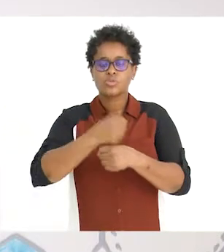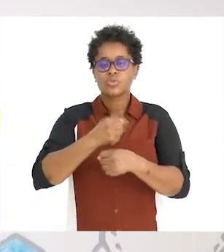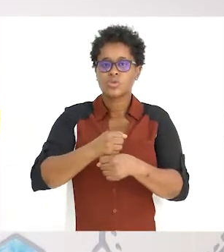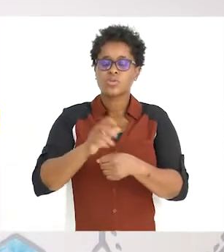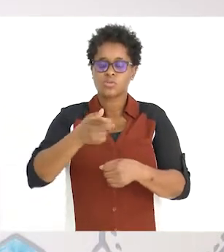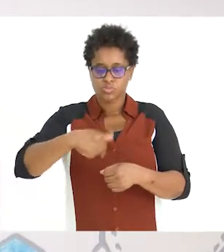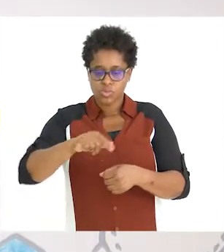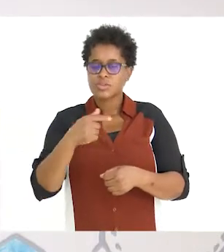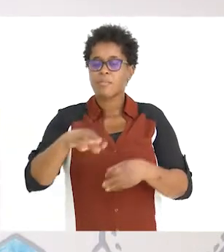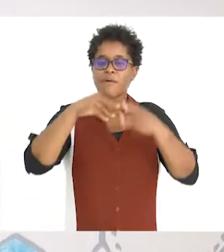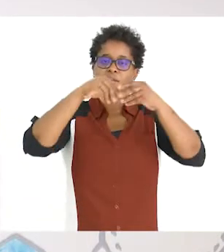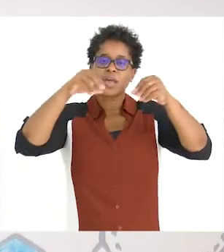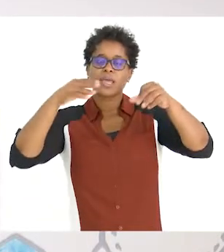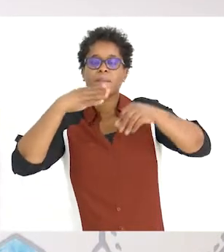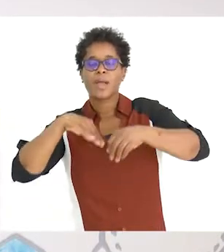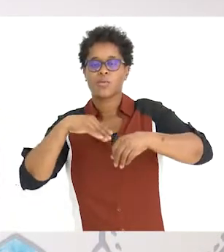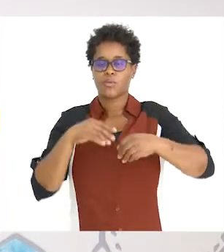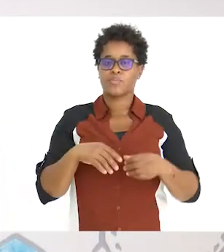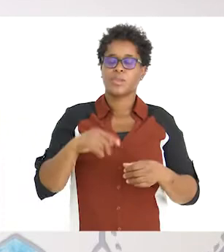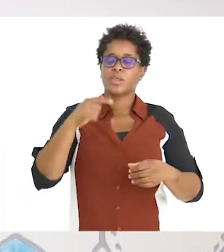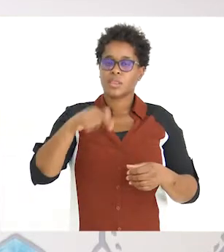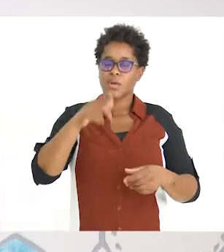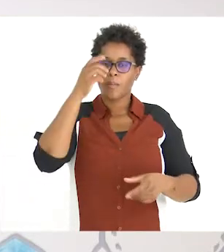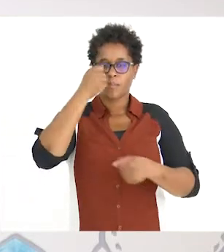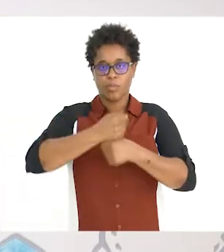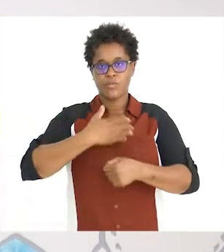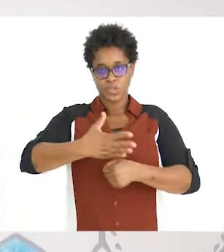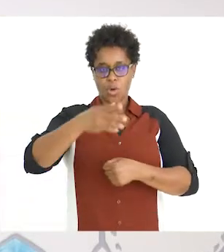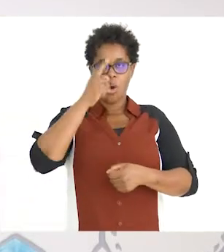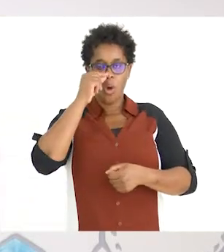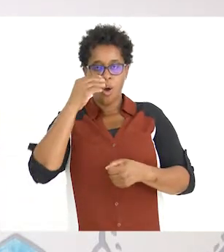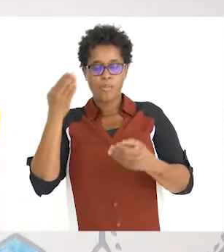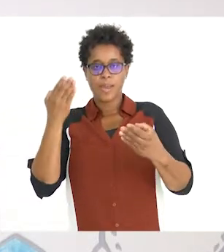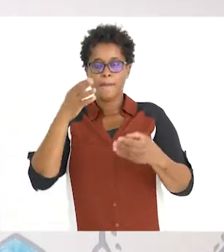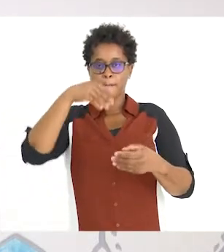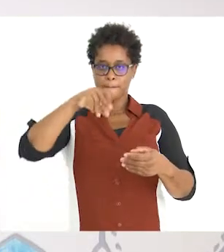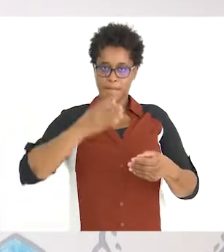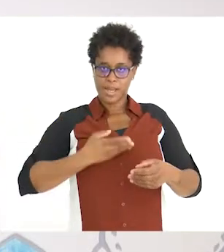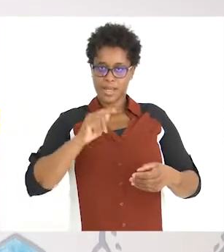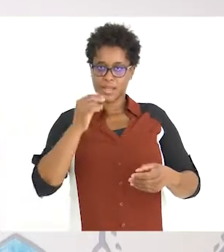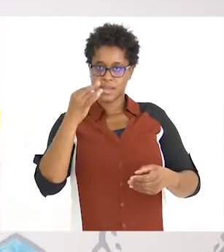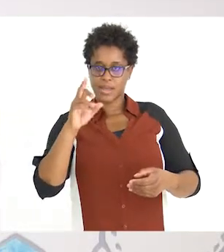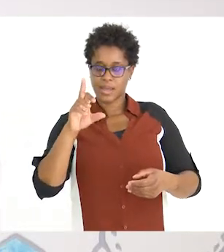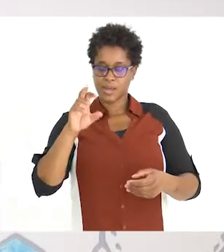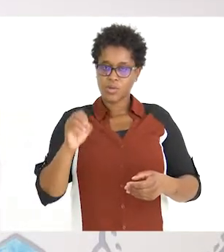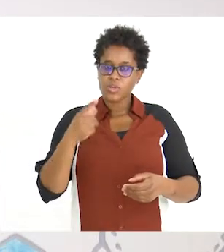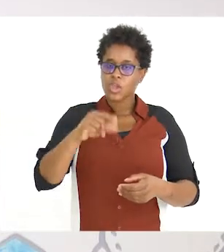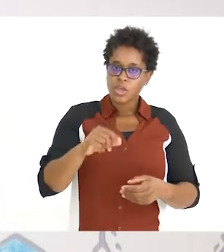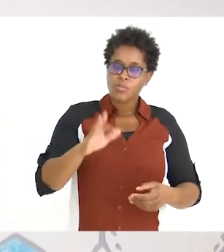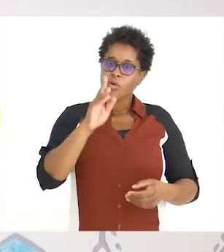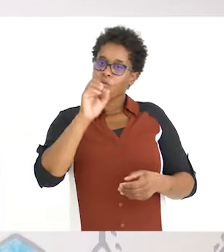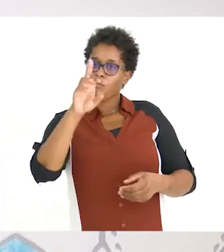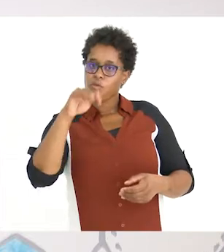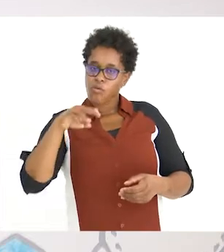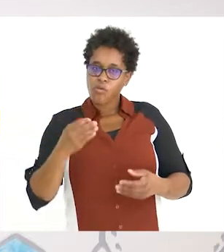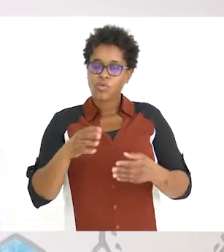temos farinha, nós temos o padeiro, nós temos o forno, o gás, a